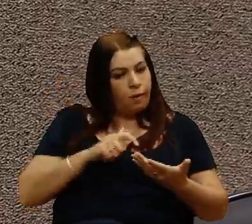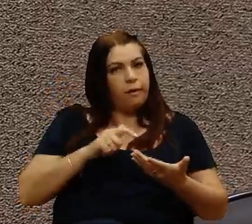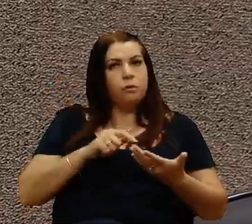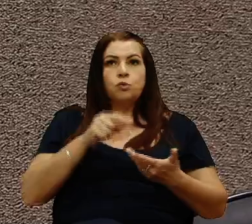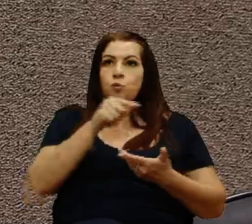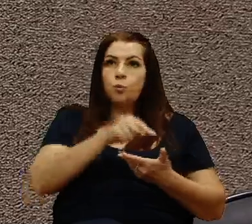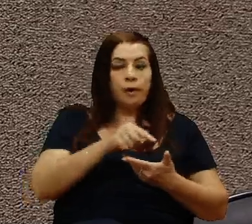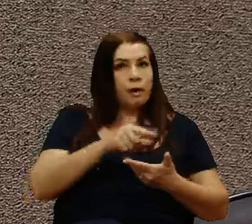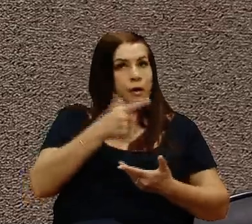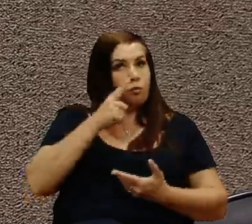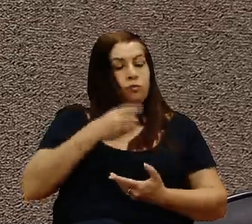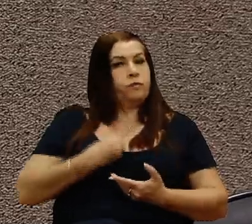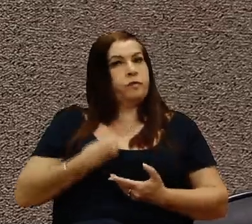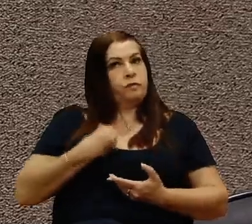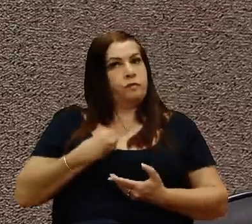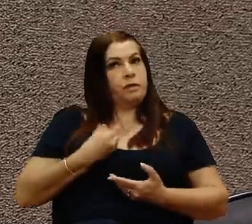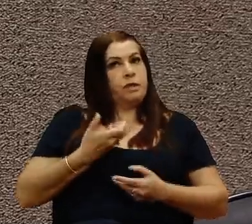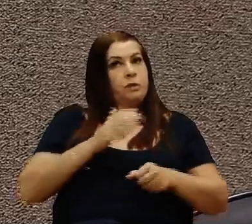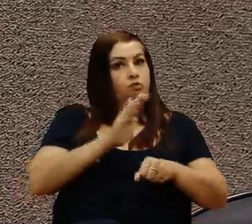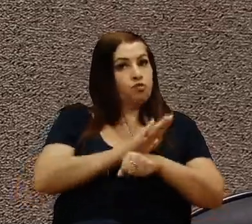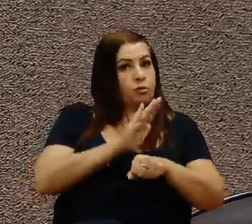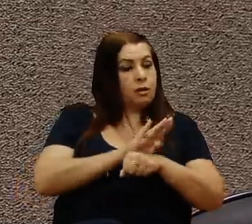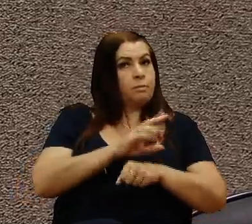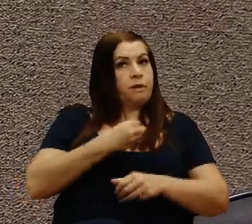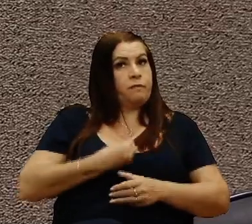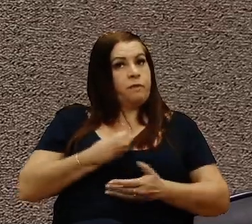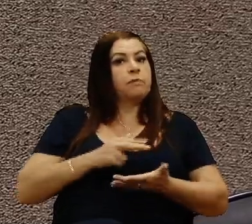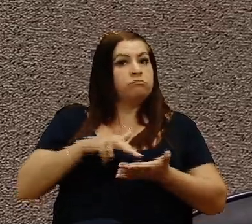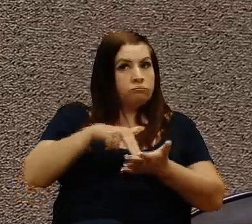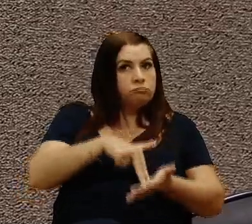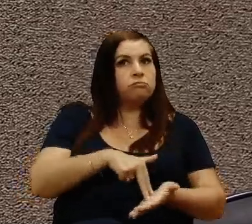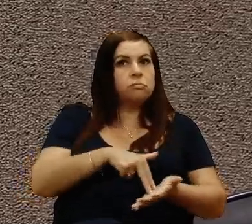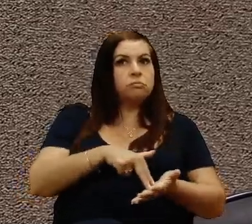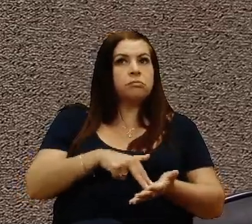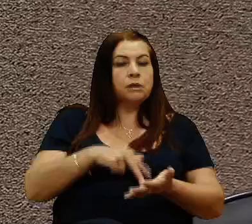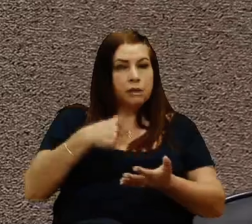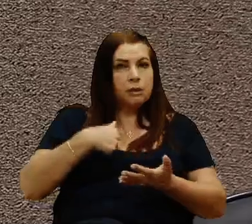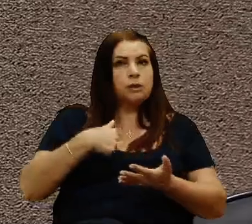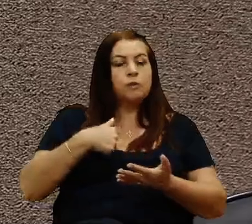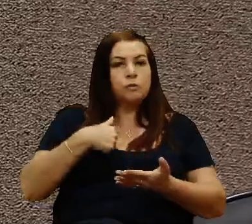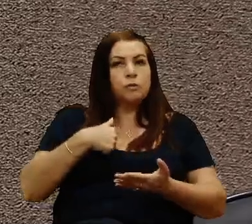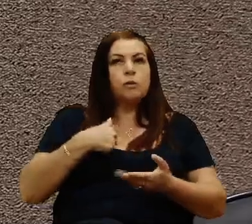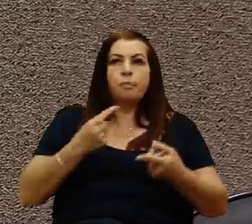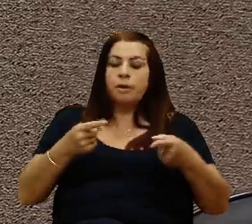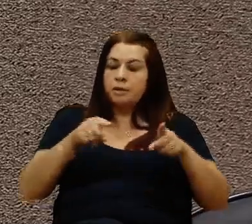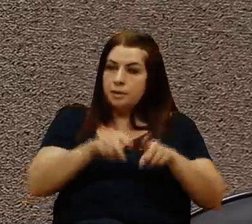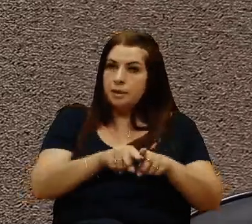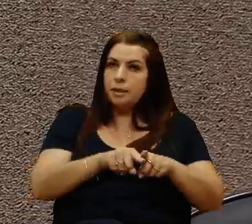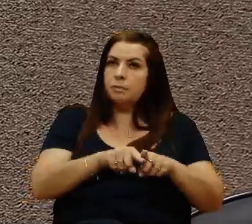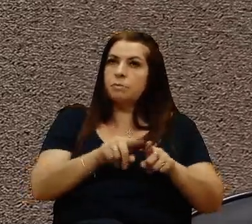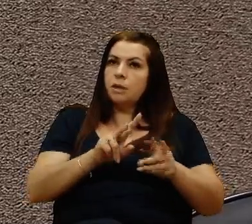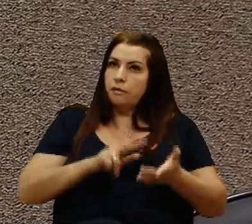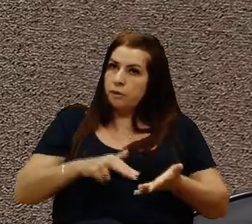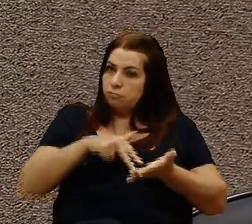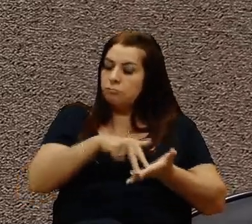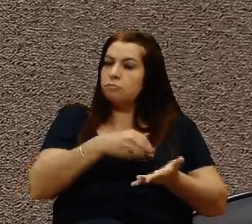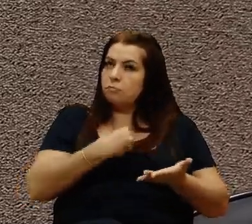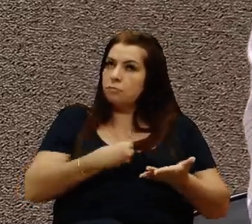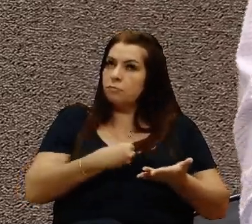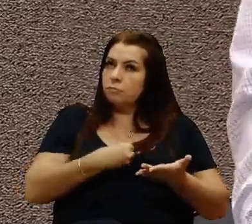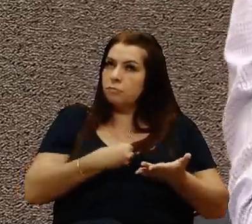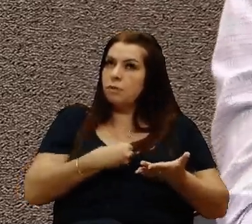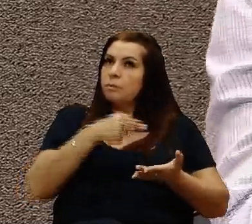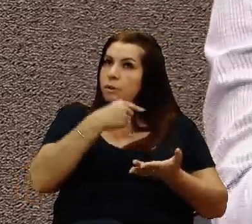sobrevive, e nós queremos ajudar que ela sobreviva, vereadores, e eu sou aqui parceiro para que ela sobreviva, mas que ela sobreviva de